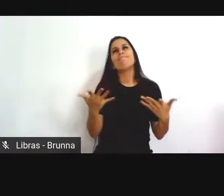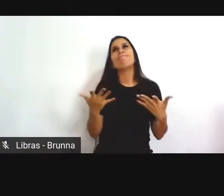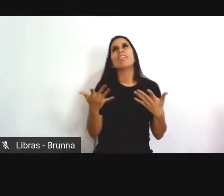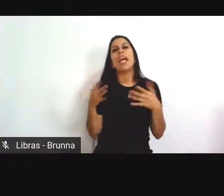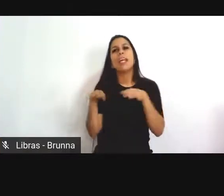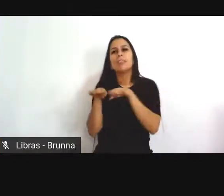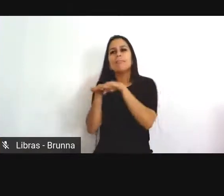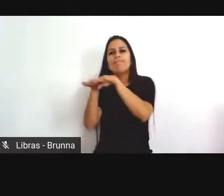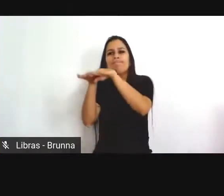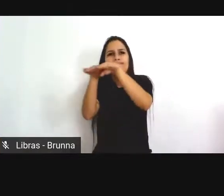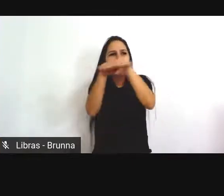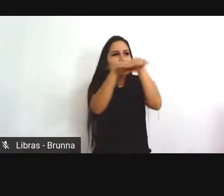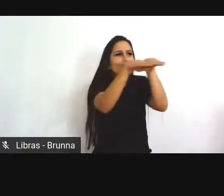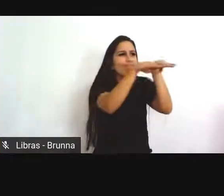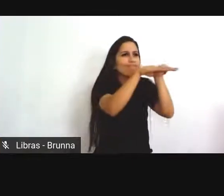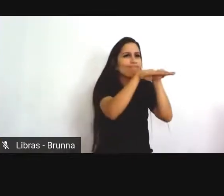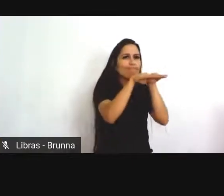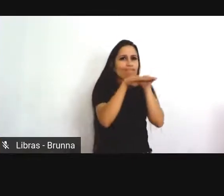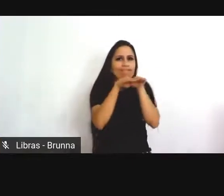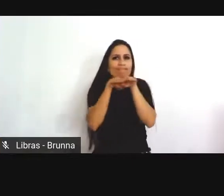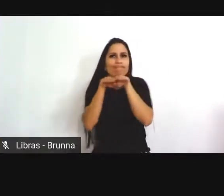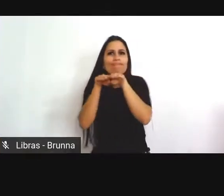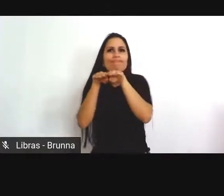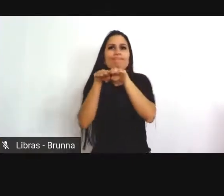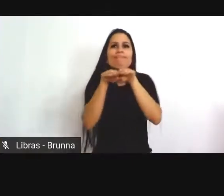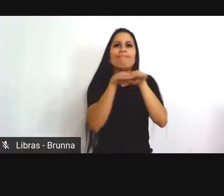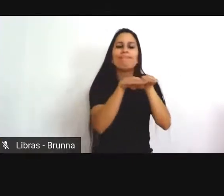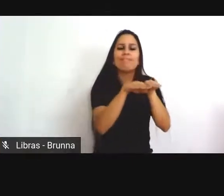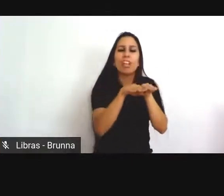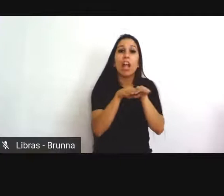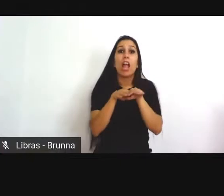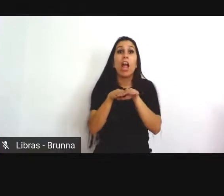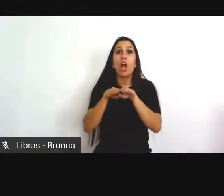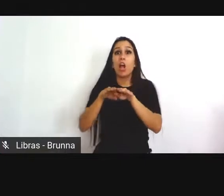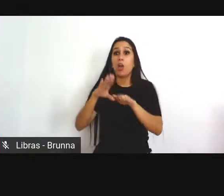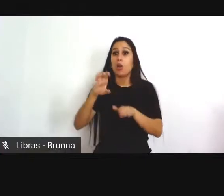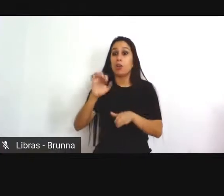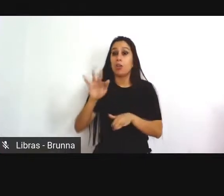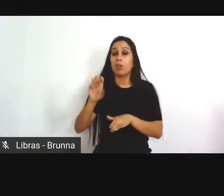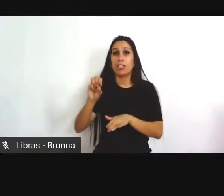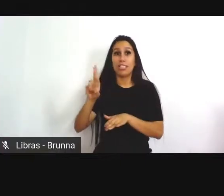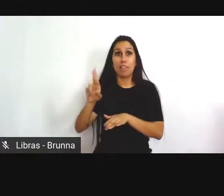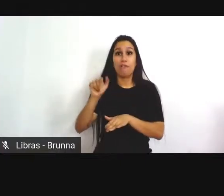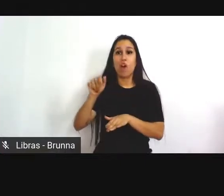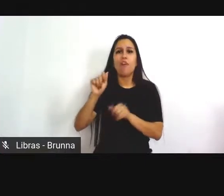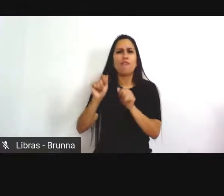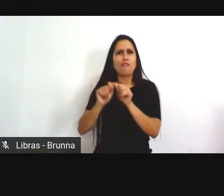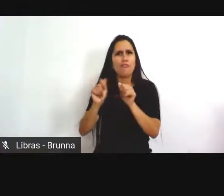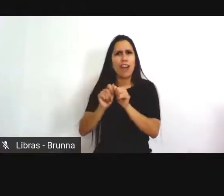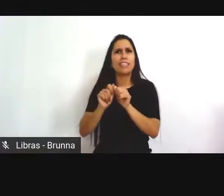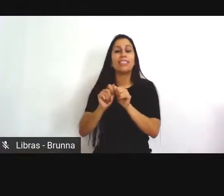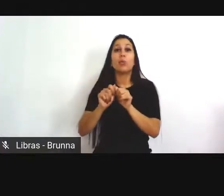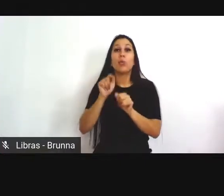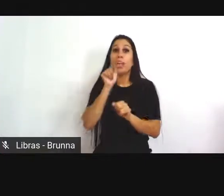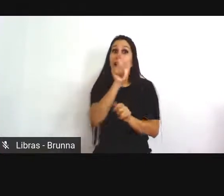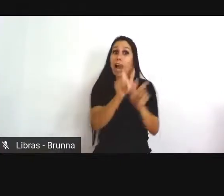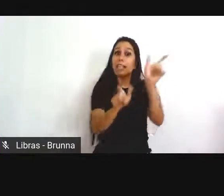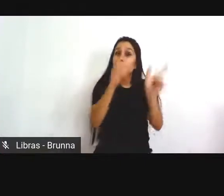compatibilizar isso, faz todo o possível para tornar compatível um mestrado de verdade,